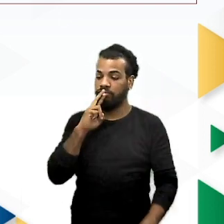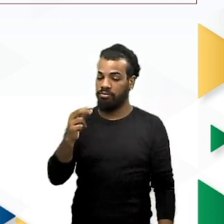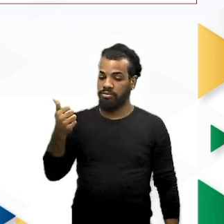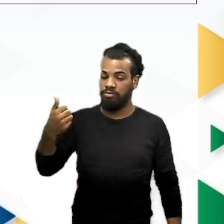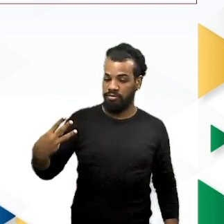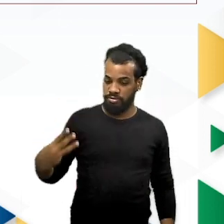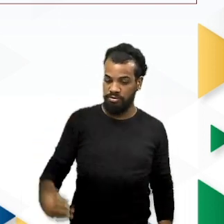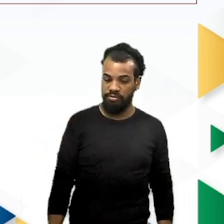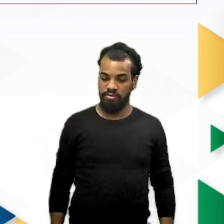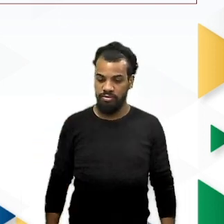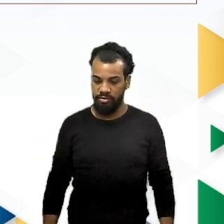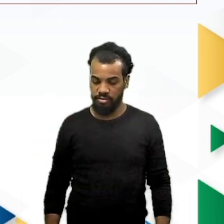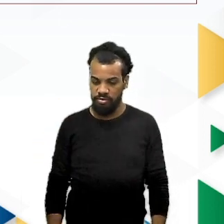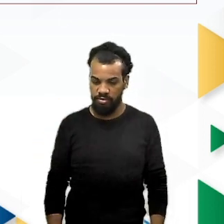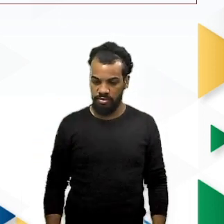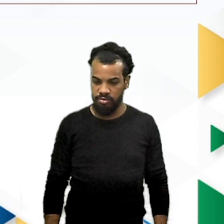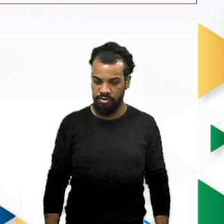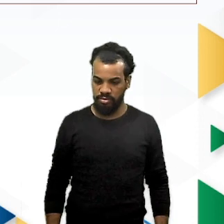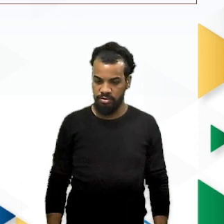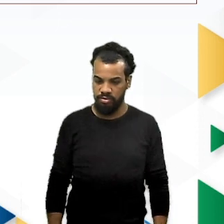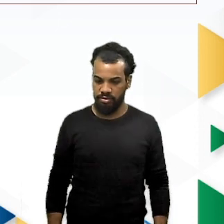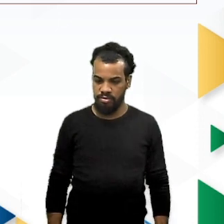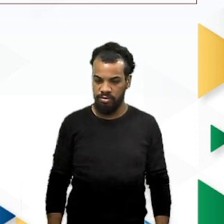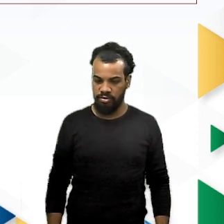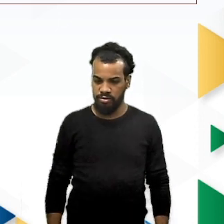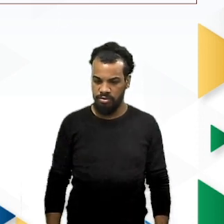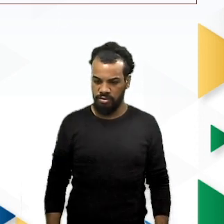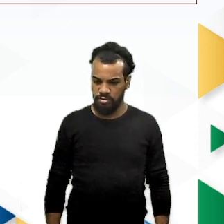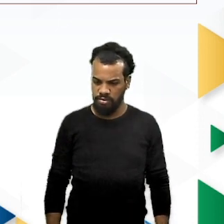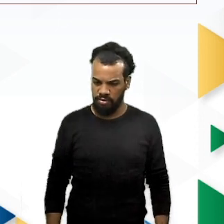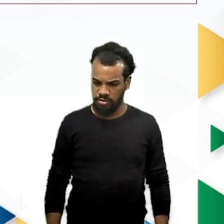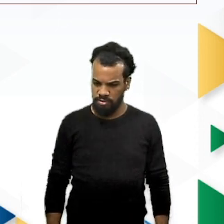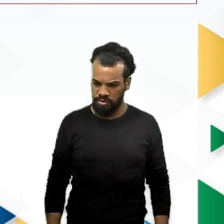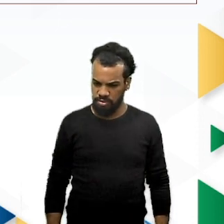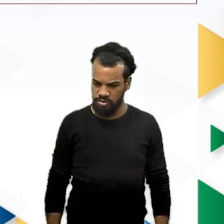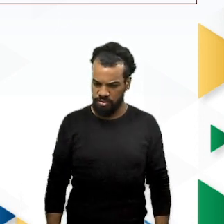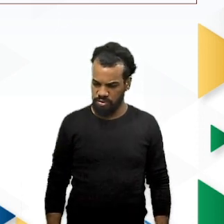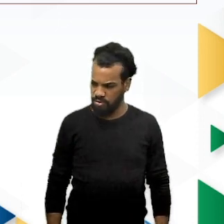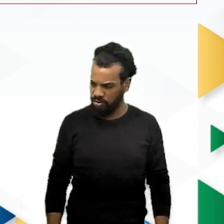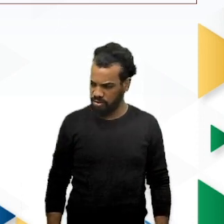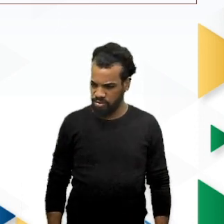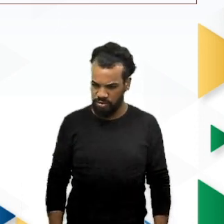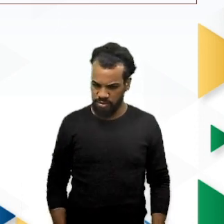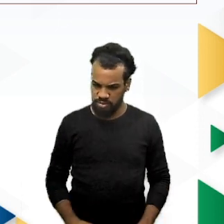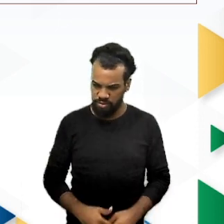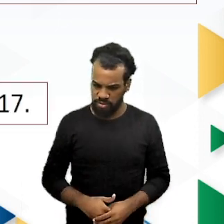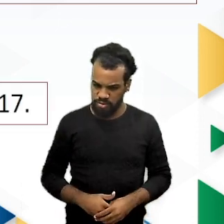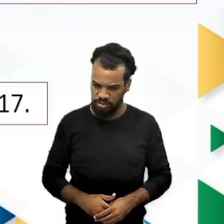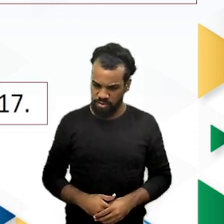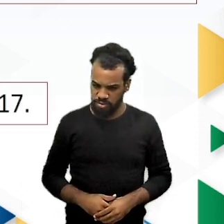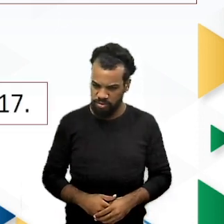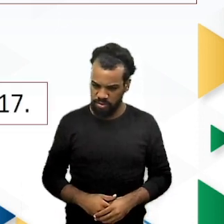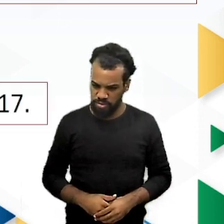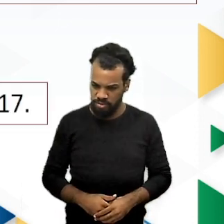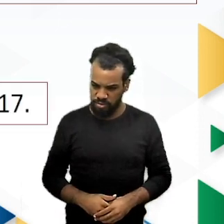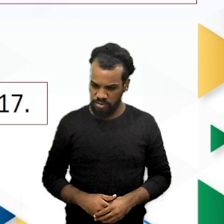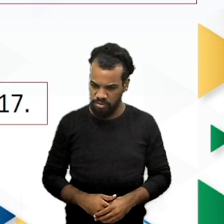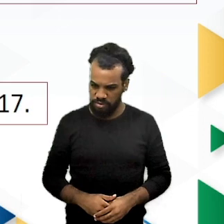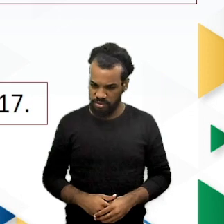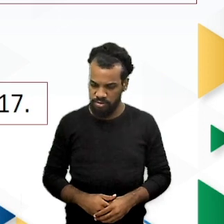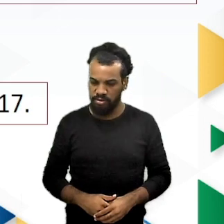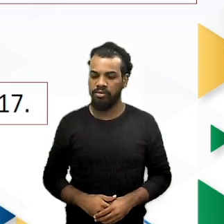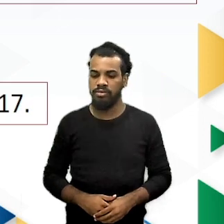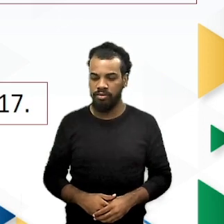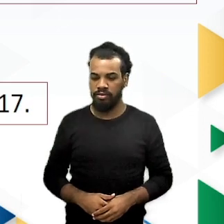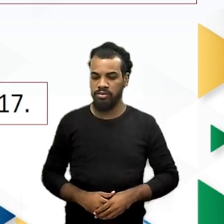essa aí, ó. Quando n vale 5, eu vou ter 20, menos 3 vai dar 17. Tranquilo, então? Sequência